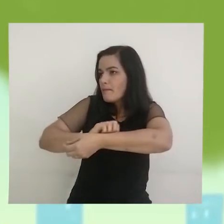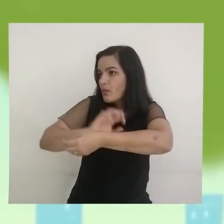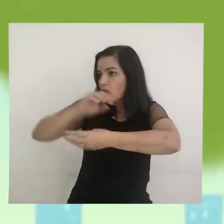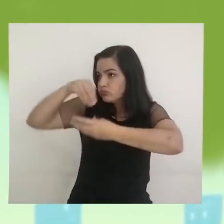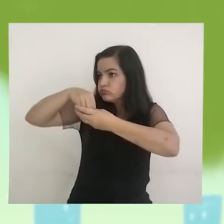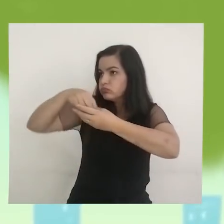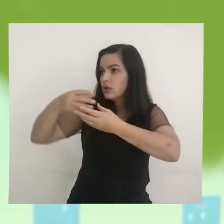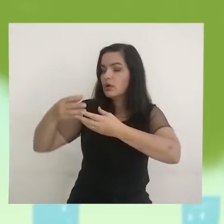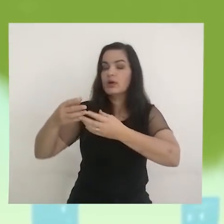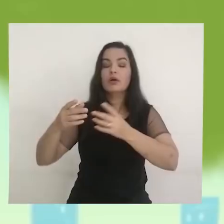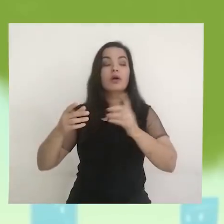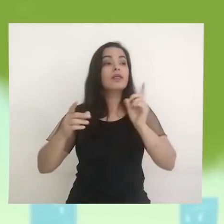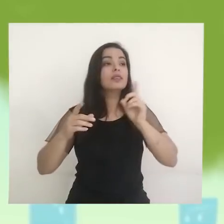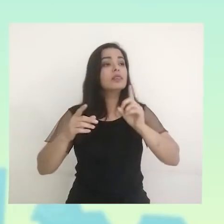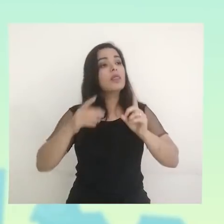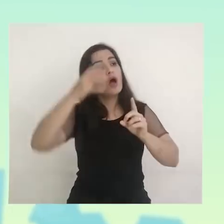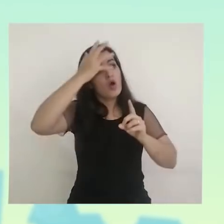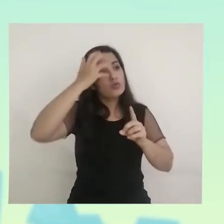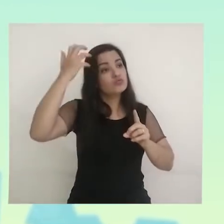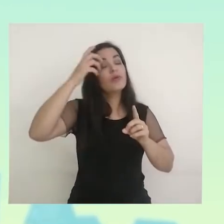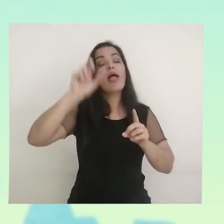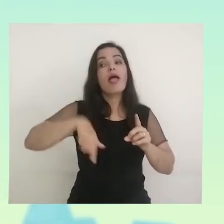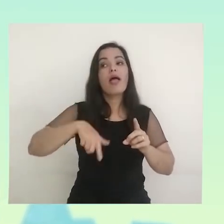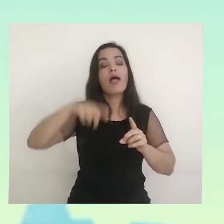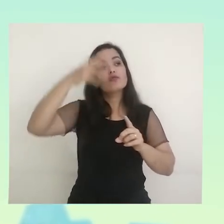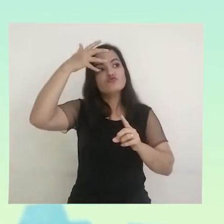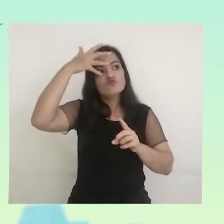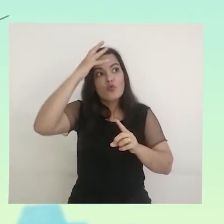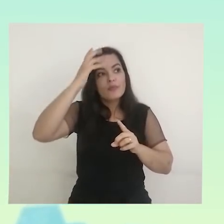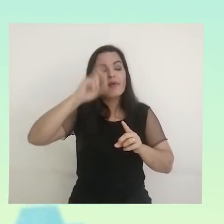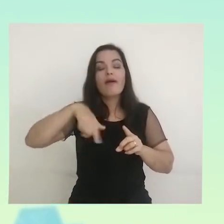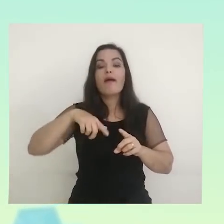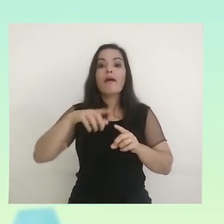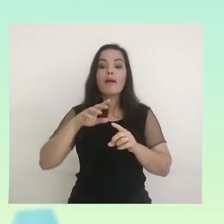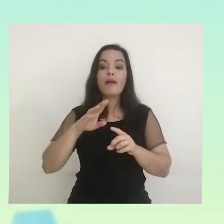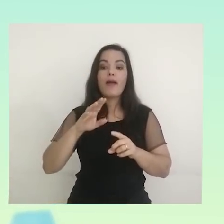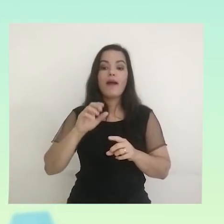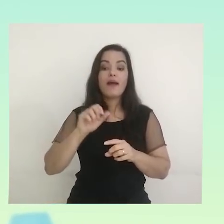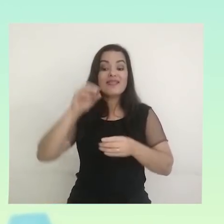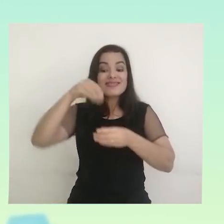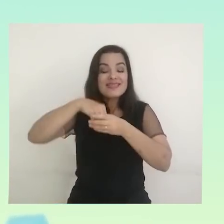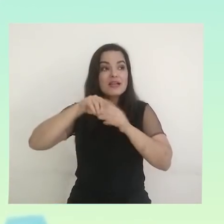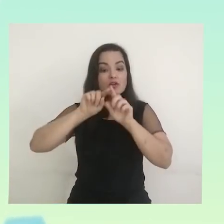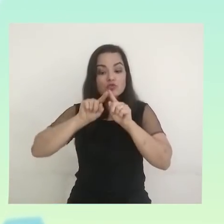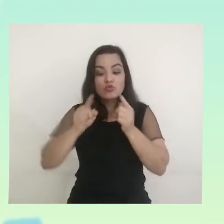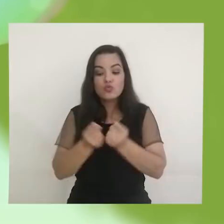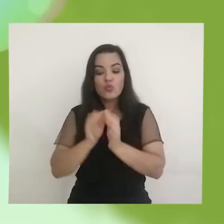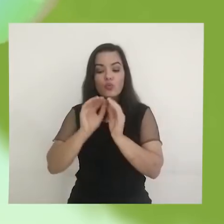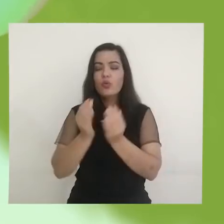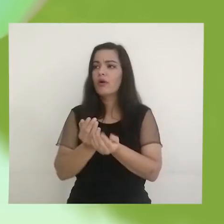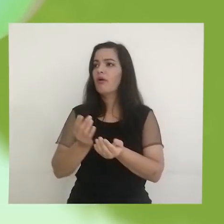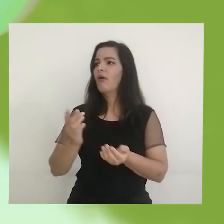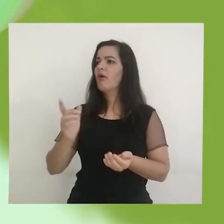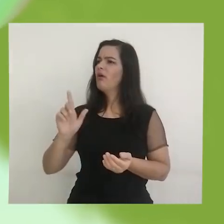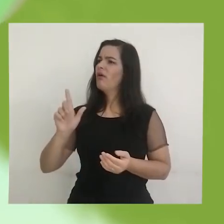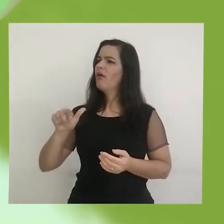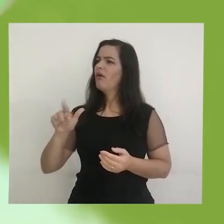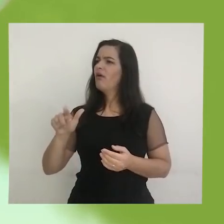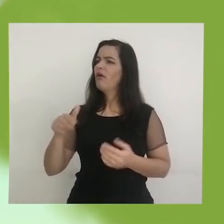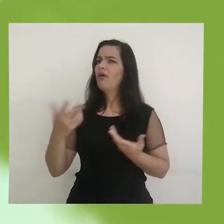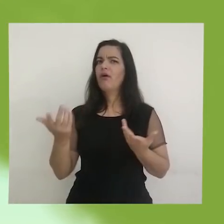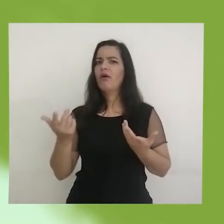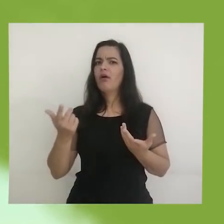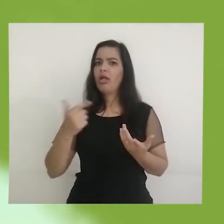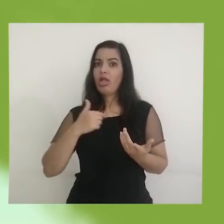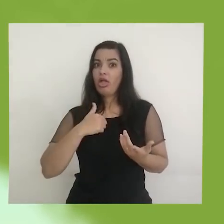Dentro, Júpiter. Dentro da bolha. Um furão? Oh, errei! Sua vez, menina bolha de